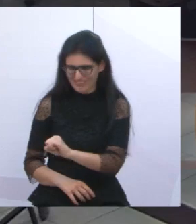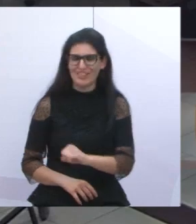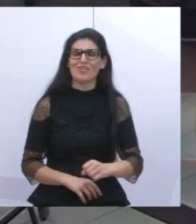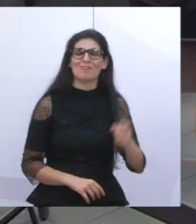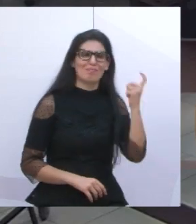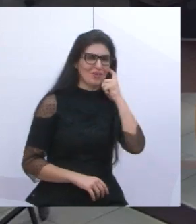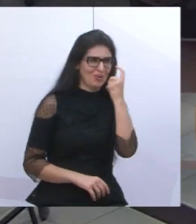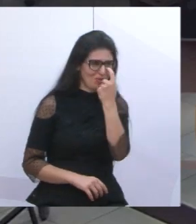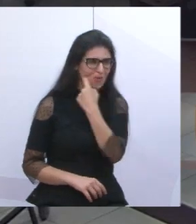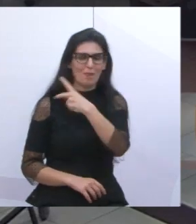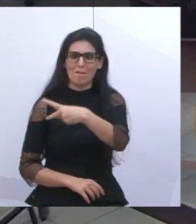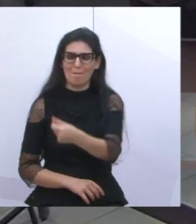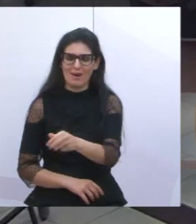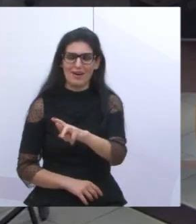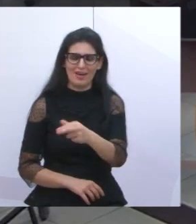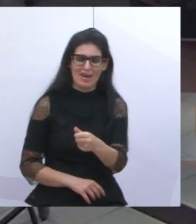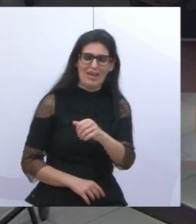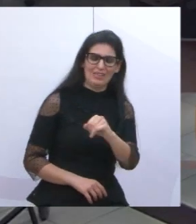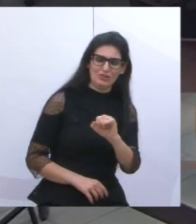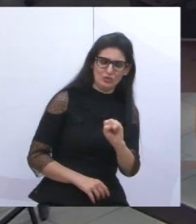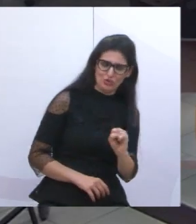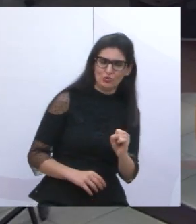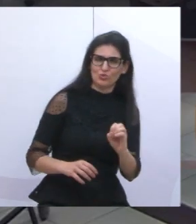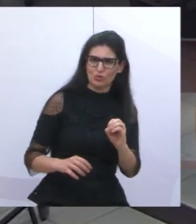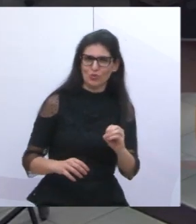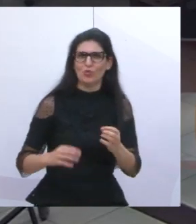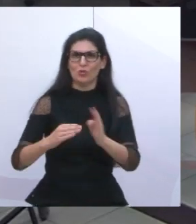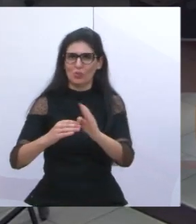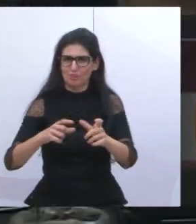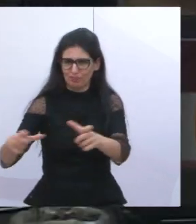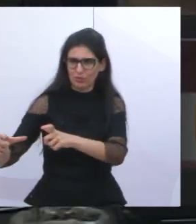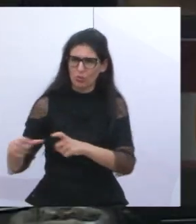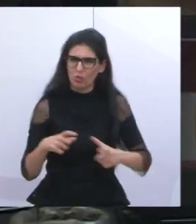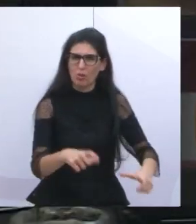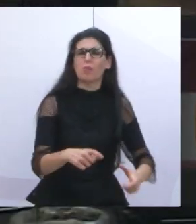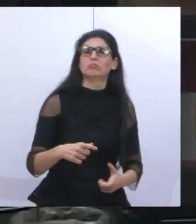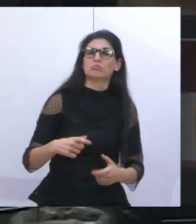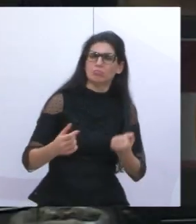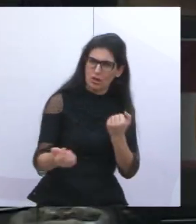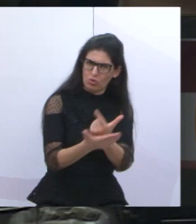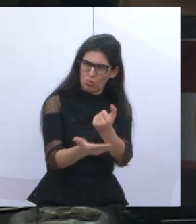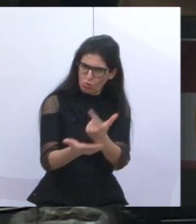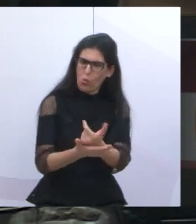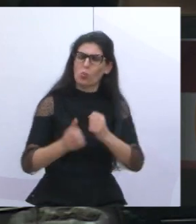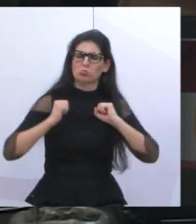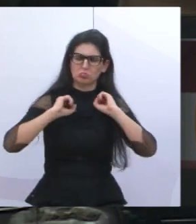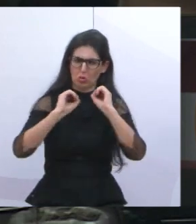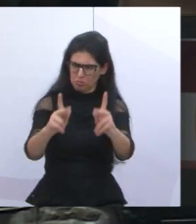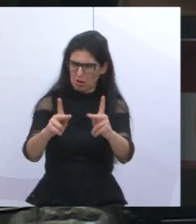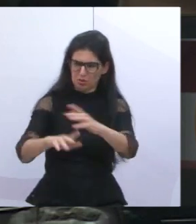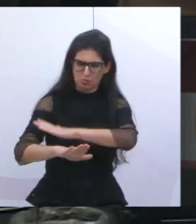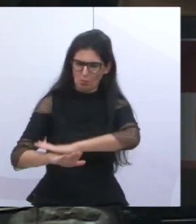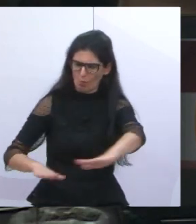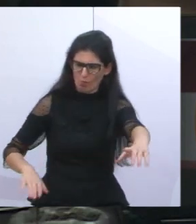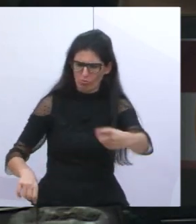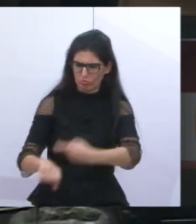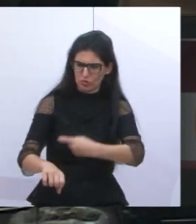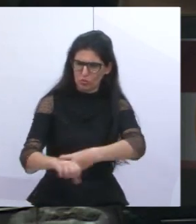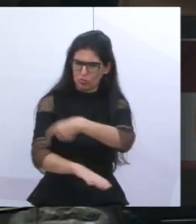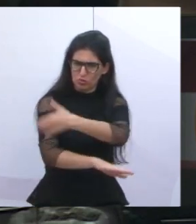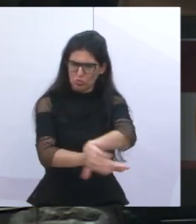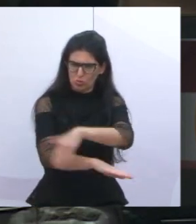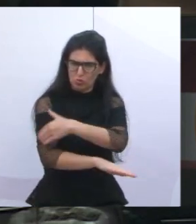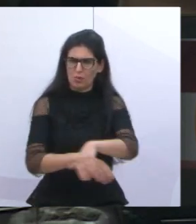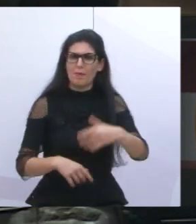do Paraíso, que pagaram a contribuição de melhoria, que receberam a melhoria, e aqueles que também não